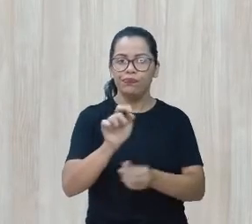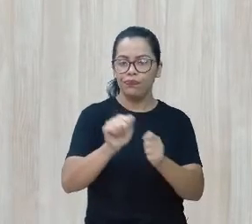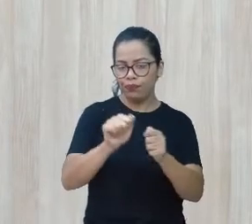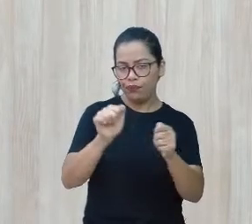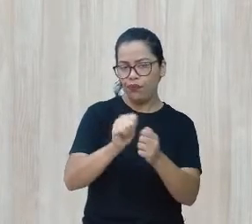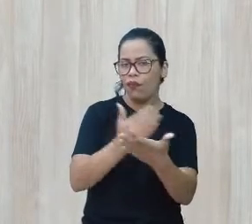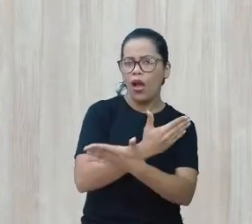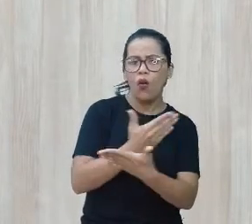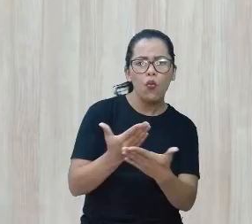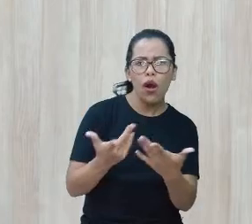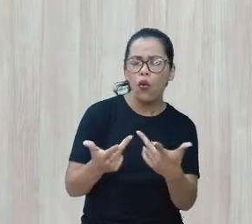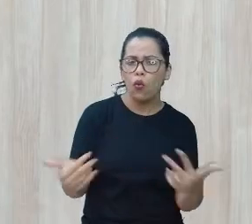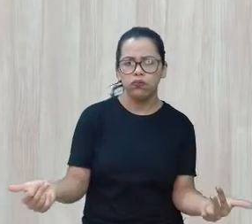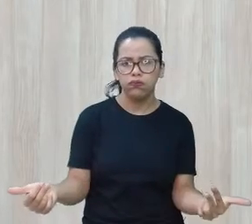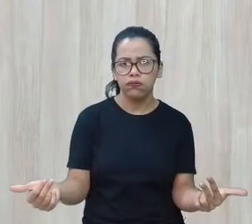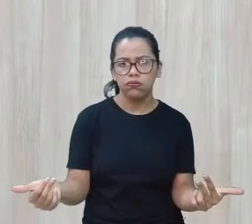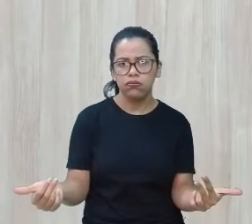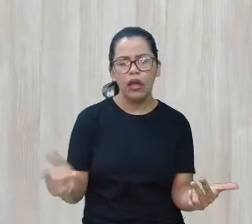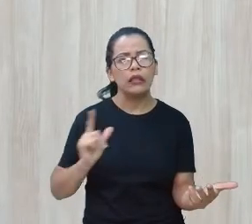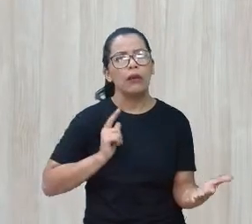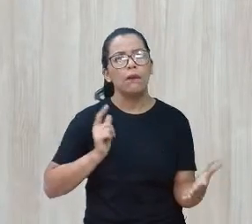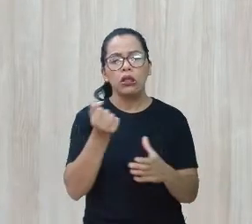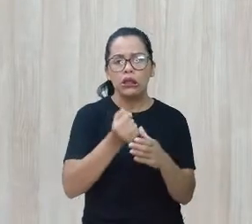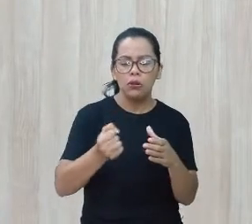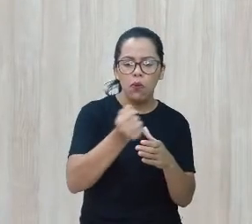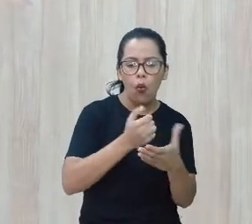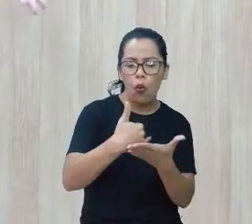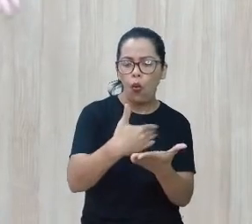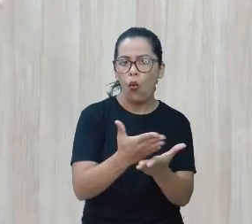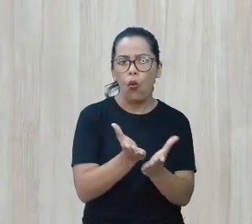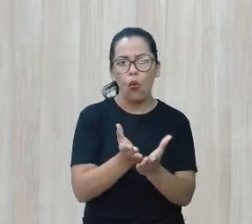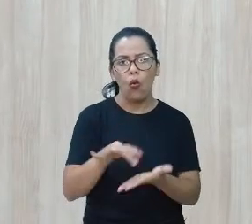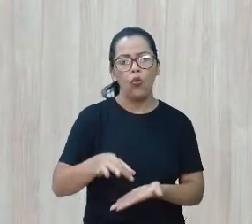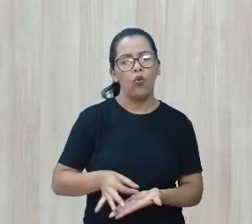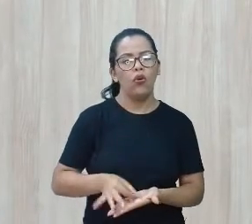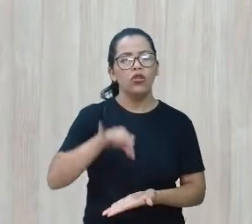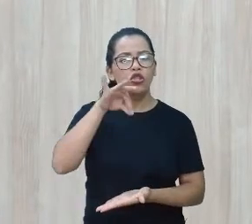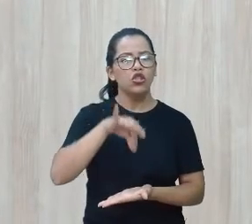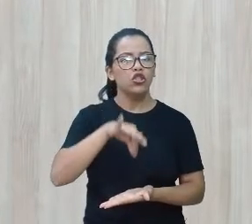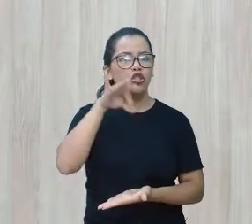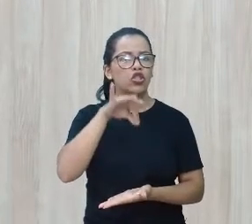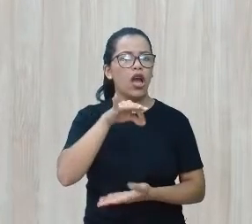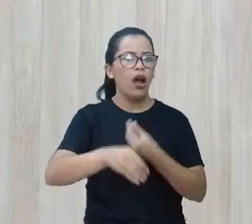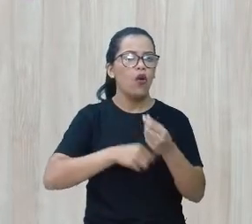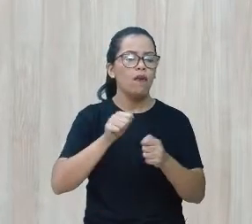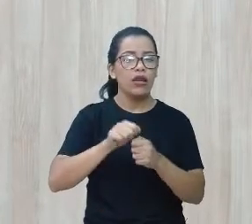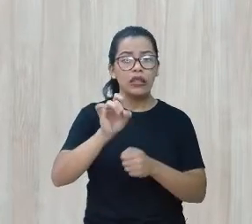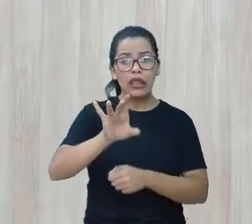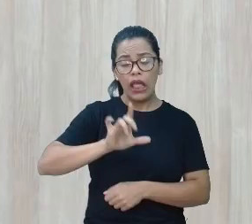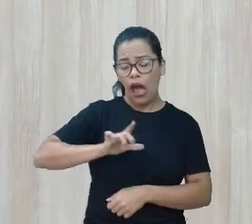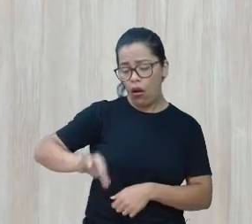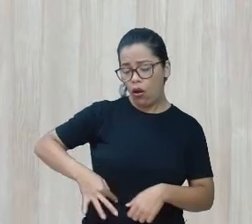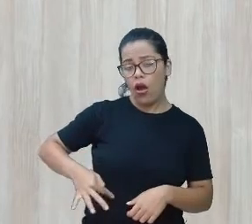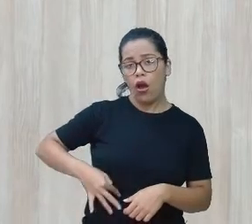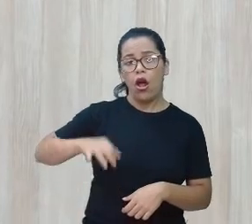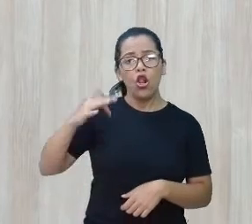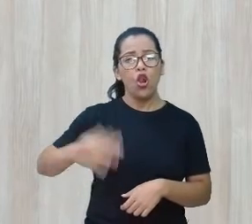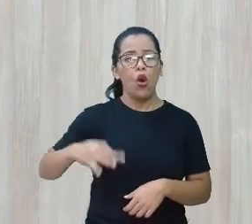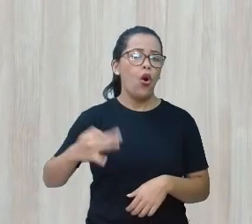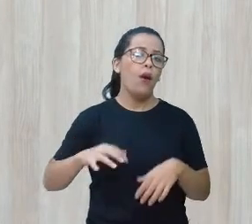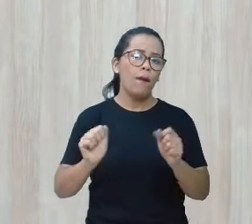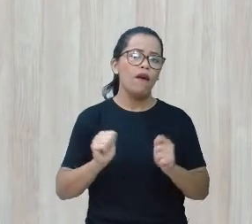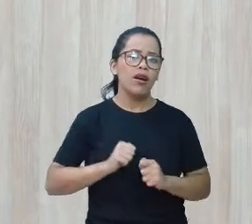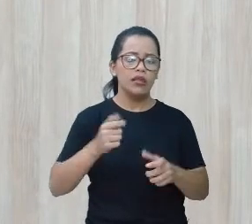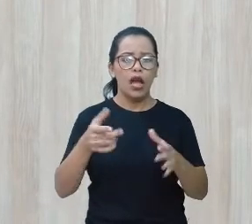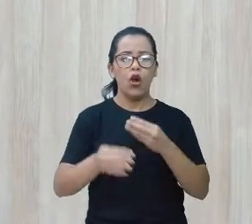executar alguma ação. E uma receita de bolo, uma receita de um chazinho, por exemplo, para uma dorzinha de barriga, ele não deixa de ser um algoritmo, né?